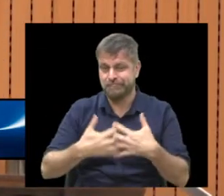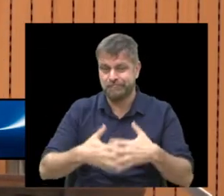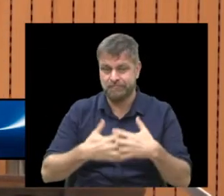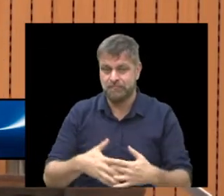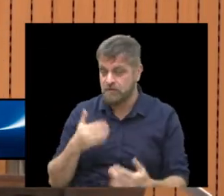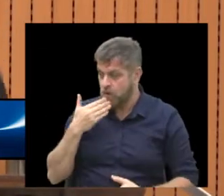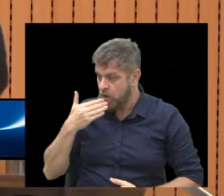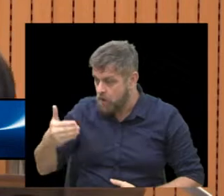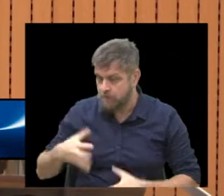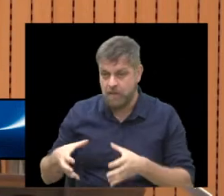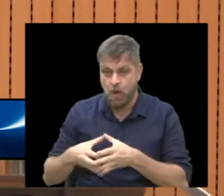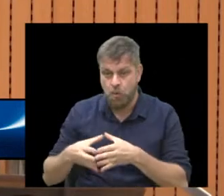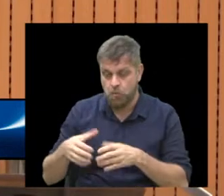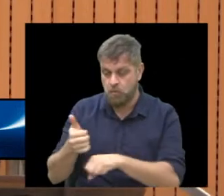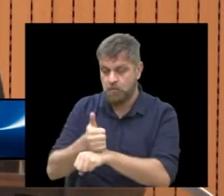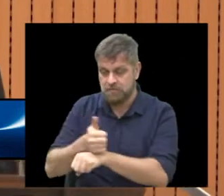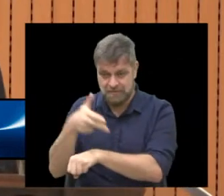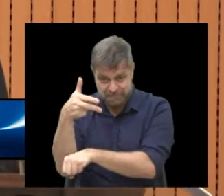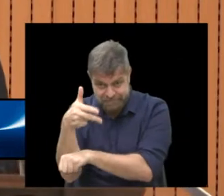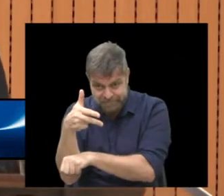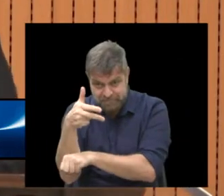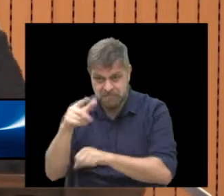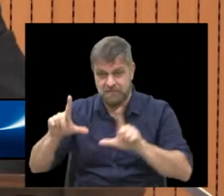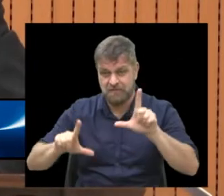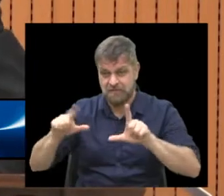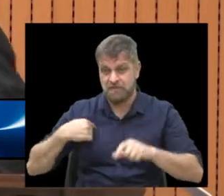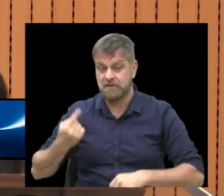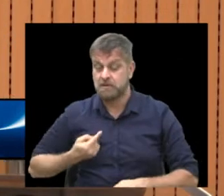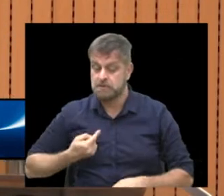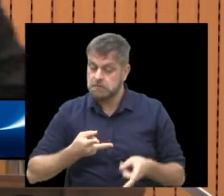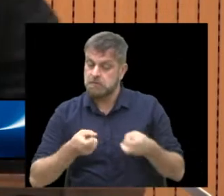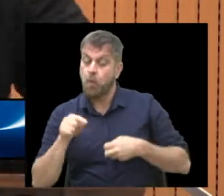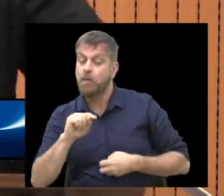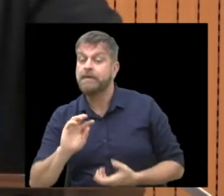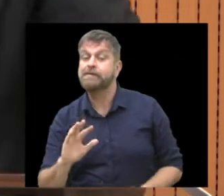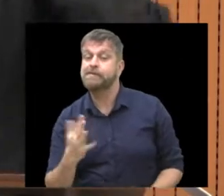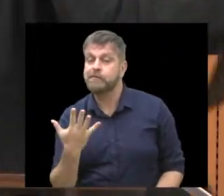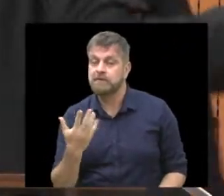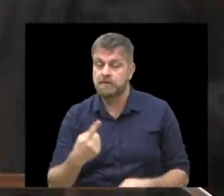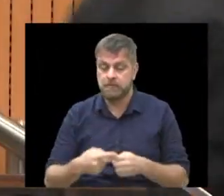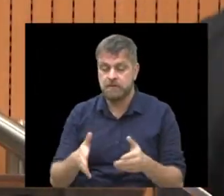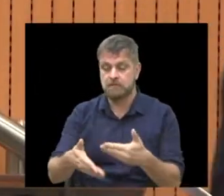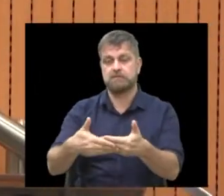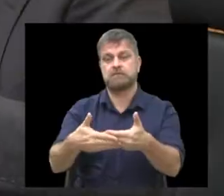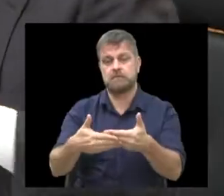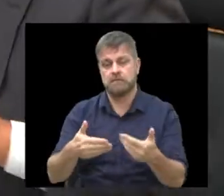para que a gente possa fazer uma visita e entender o que acontece ali. Muito obrigado.